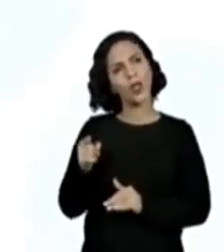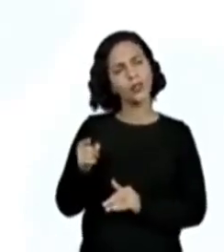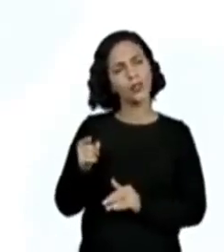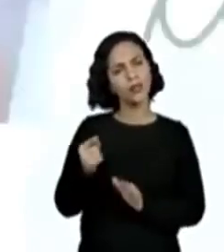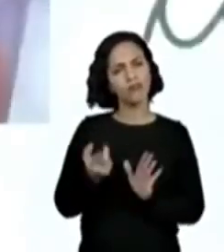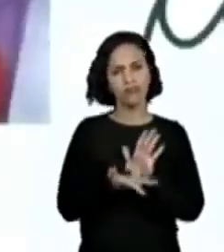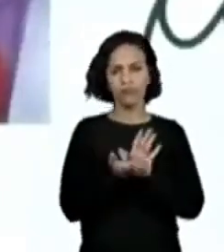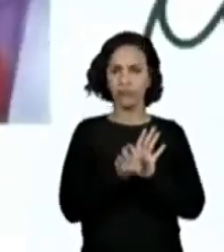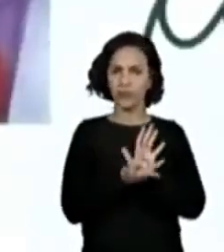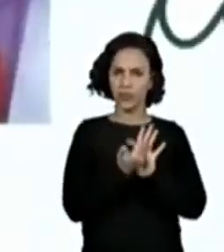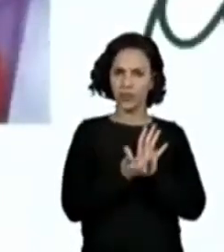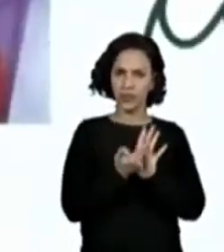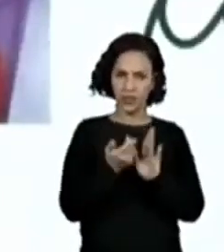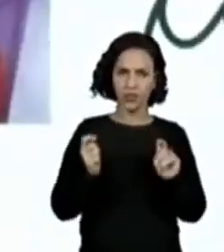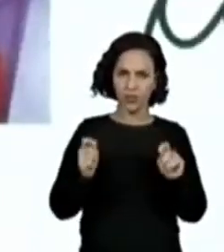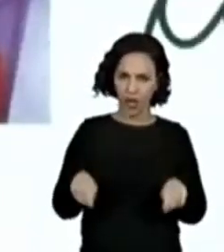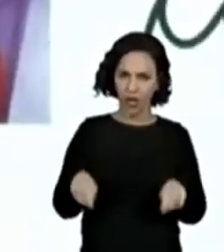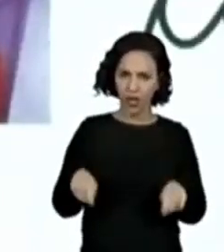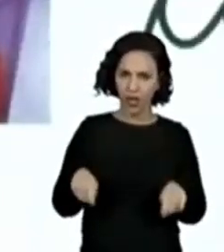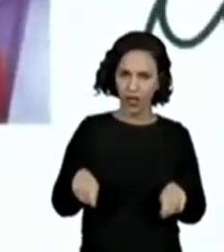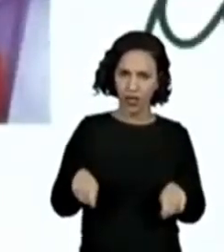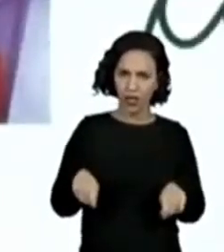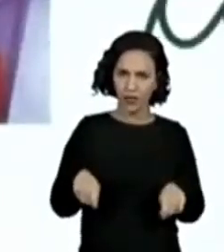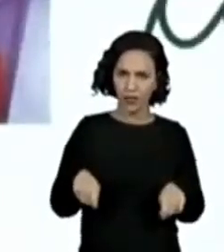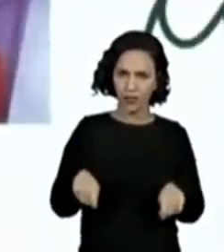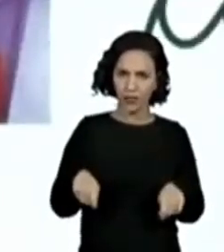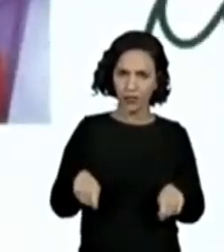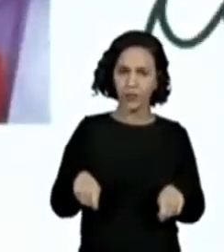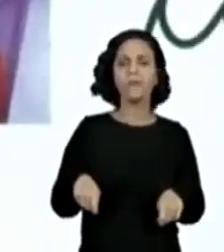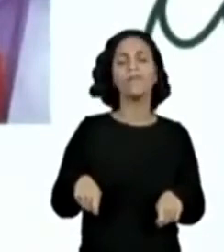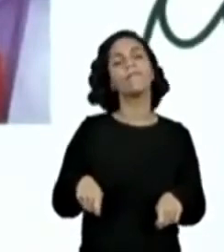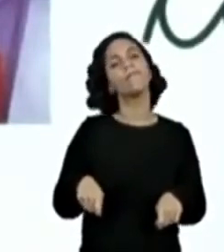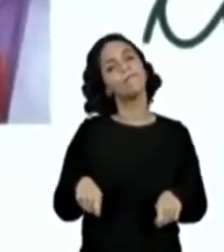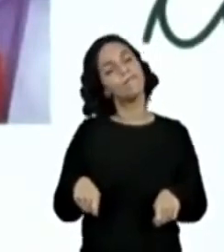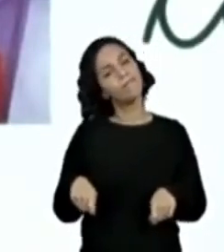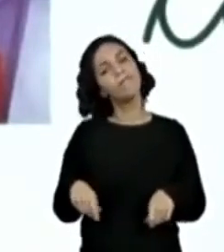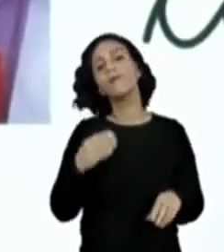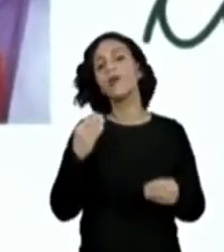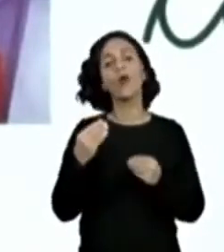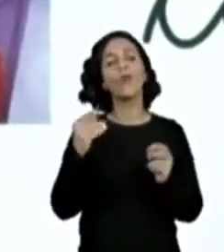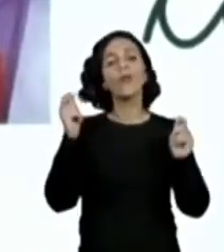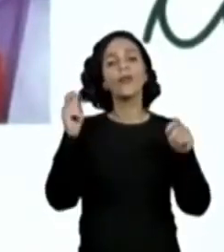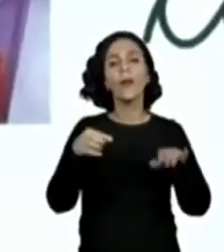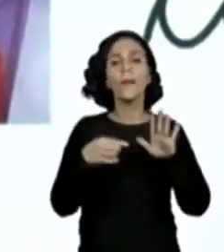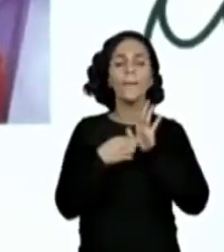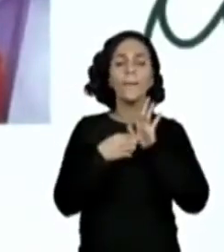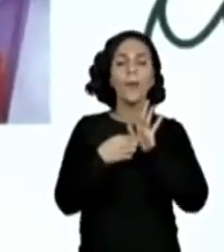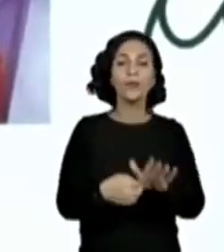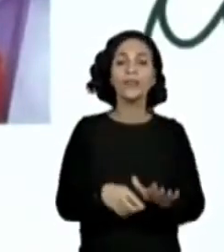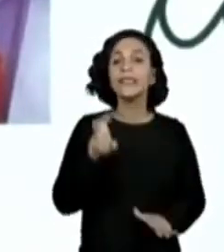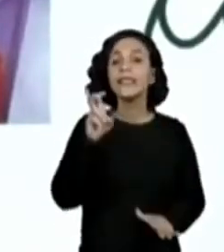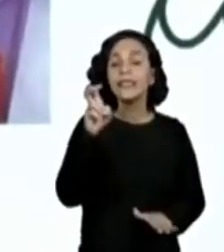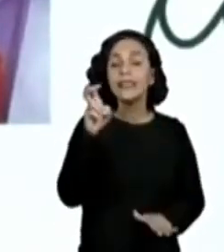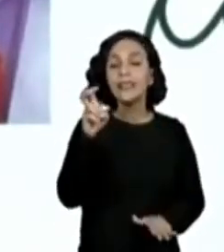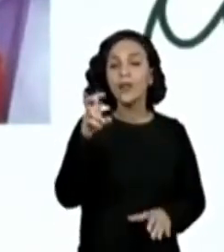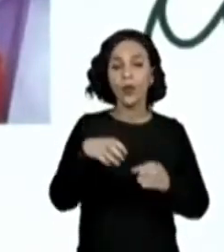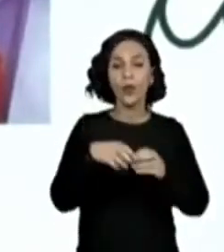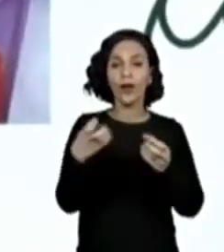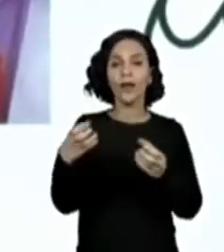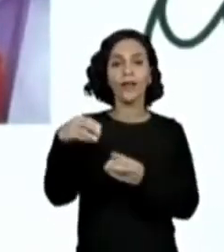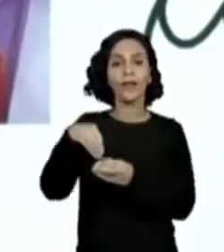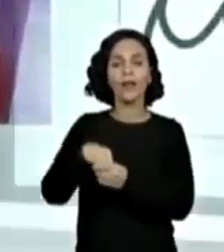imagem? Como que a gente pode representar essas 6 embalagens com 5 caquis? Através